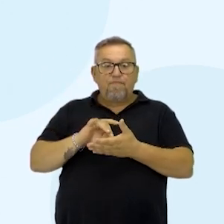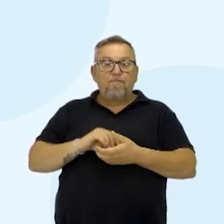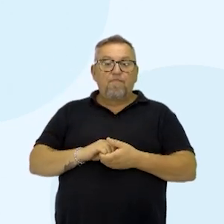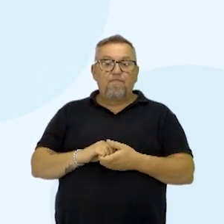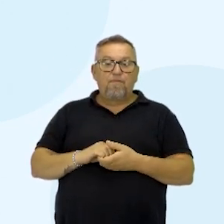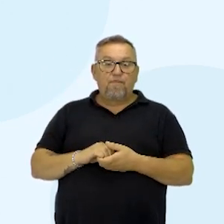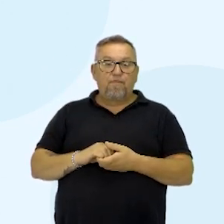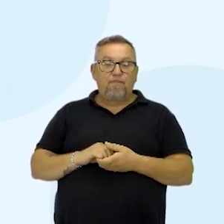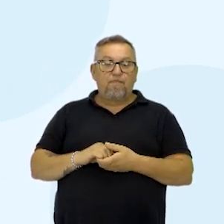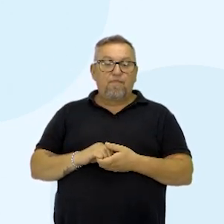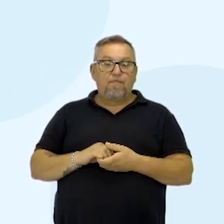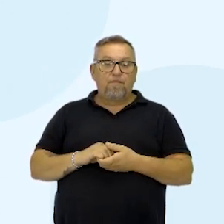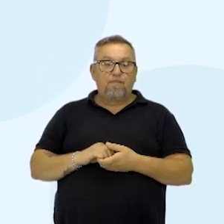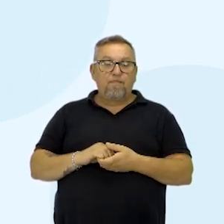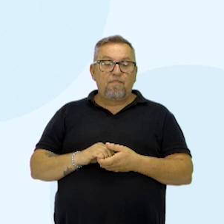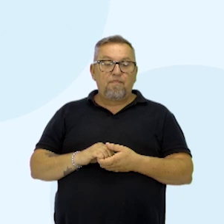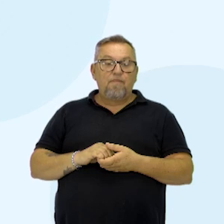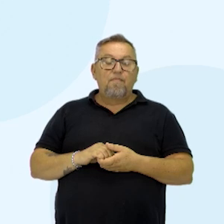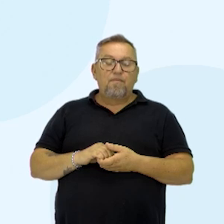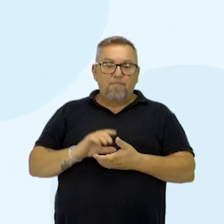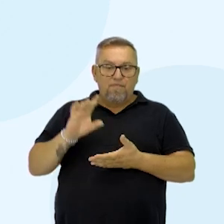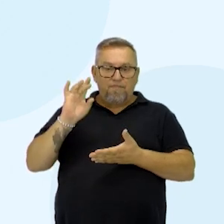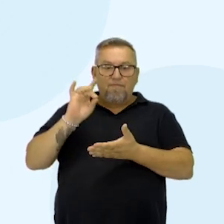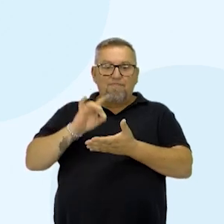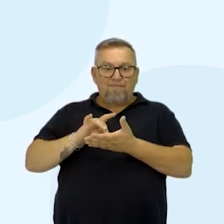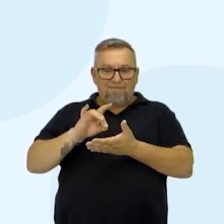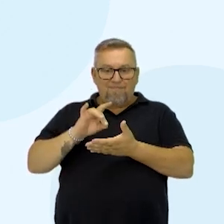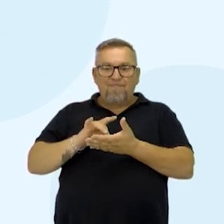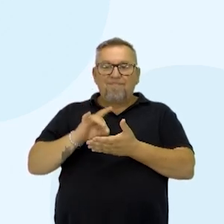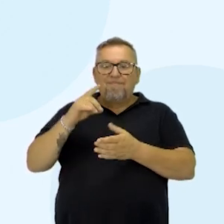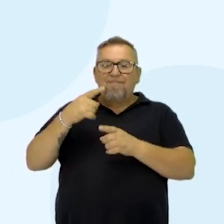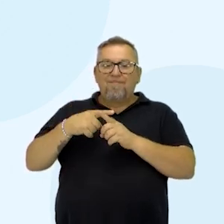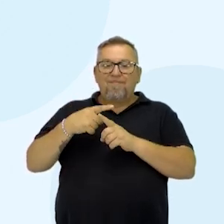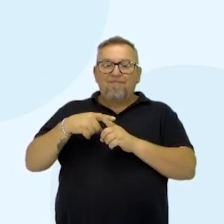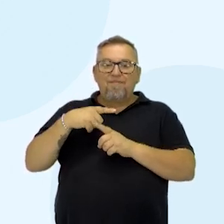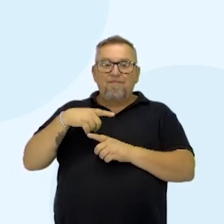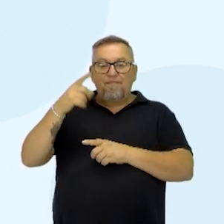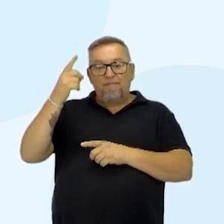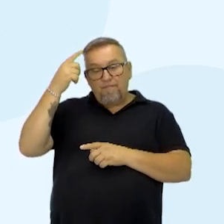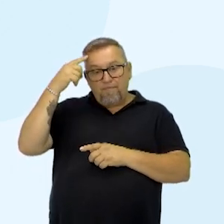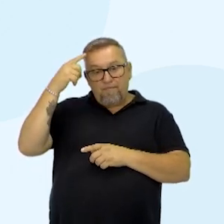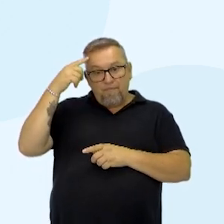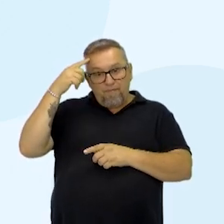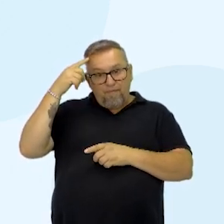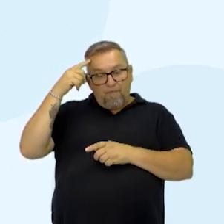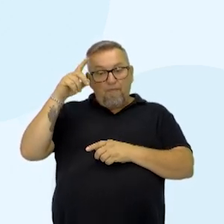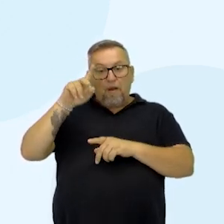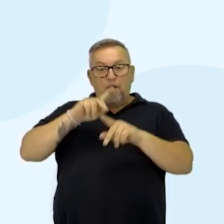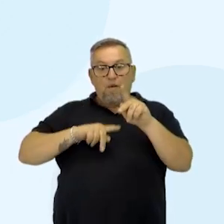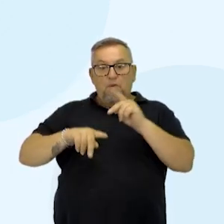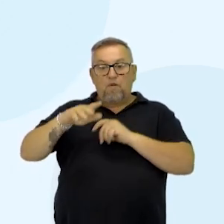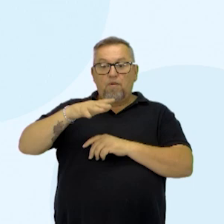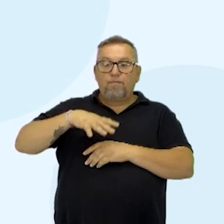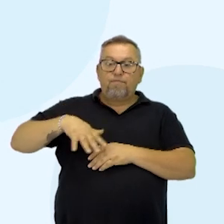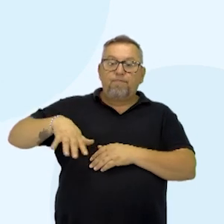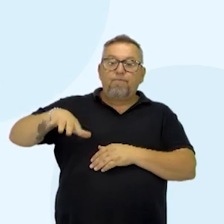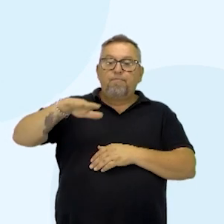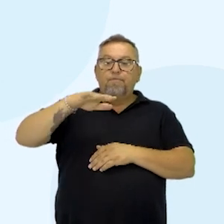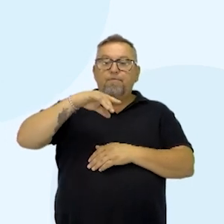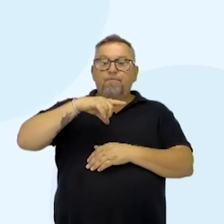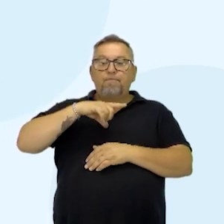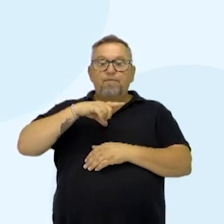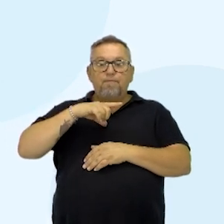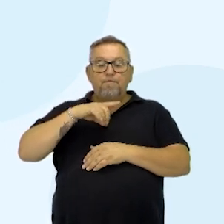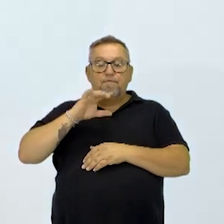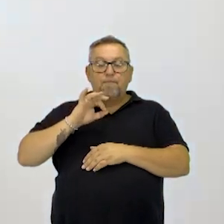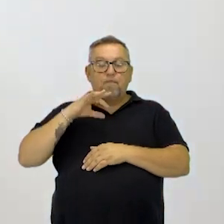nós não teremos muito tempo, mas sim, é verdadeiro, porque nós pensamos em deixar a população, de modo geral, tendo